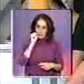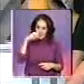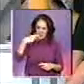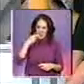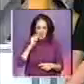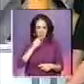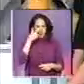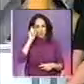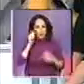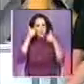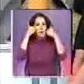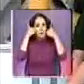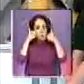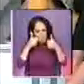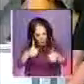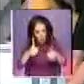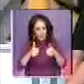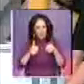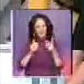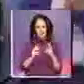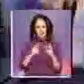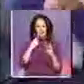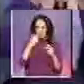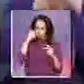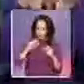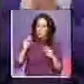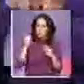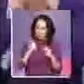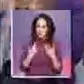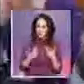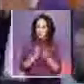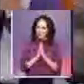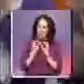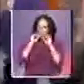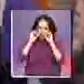sentir dessa maneira. Muito obrigada. Um abraço, Walter Ugumem.